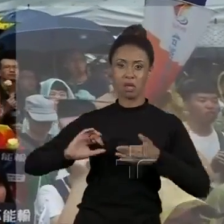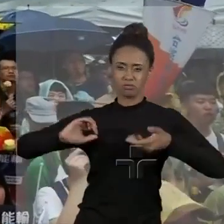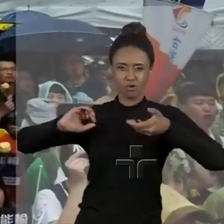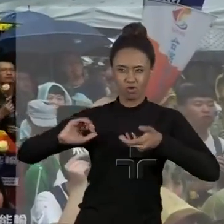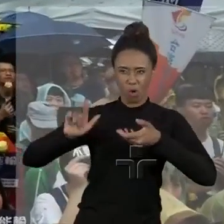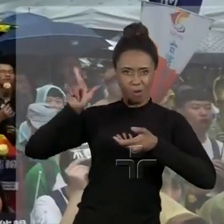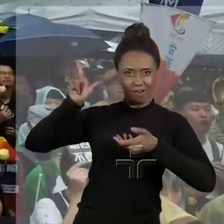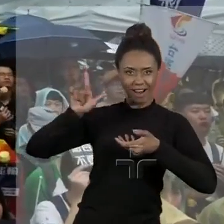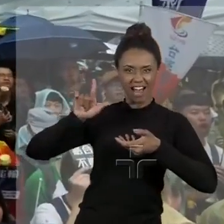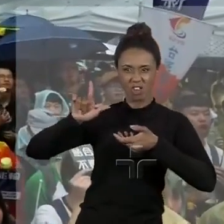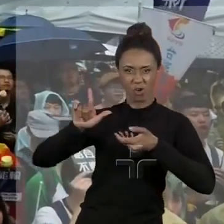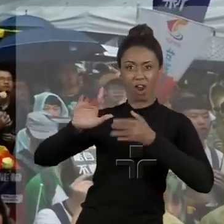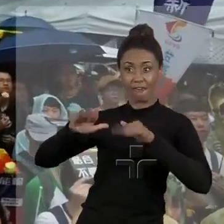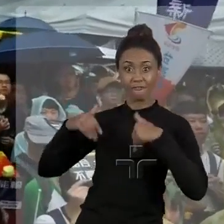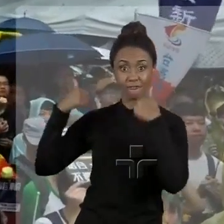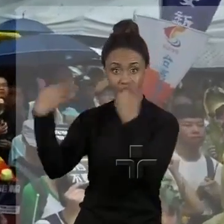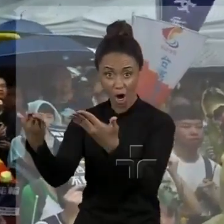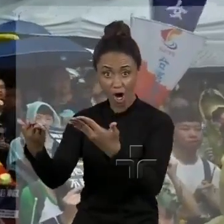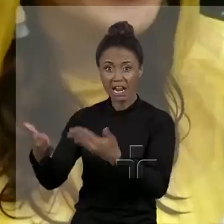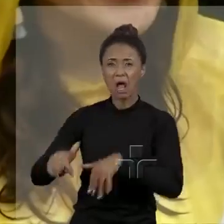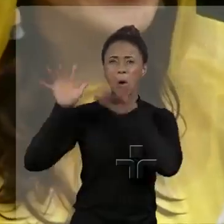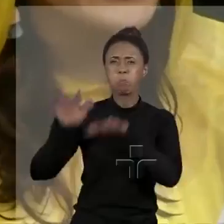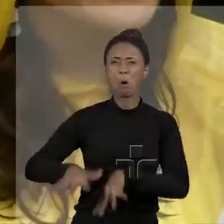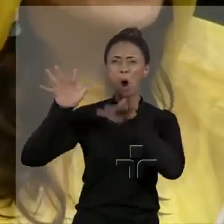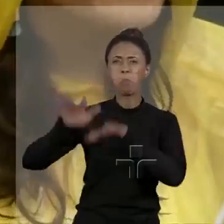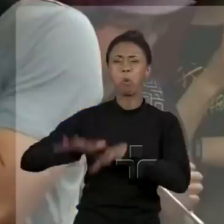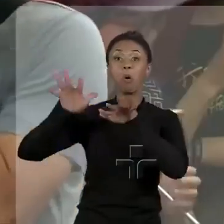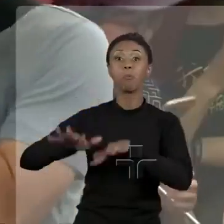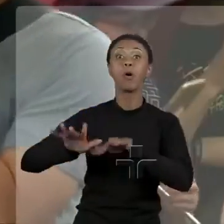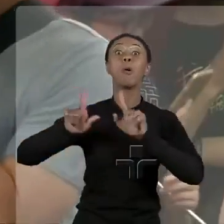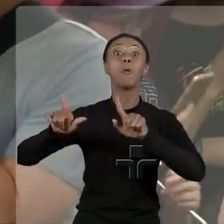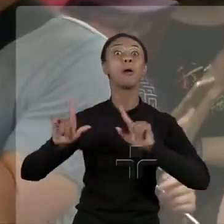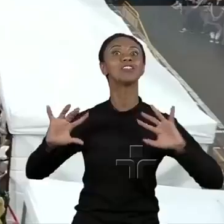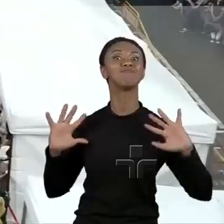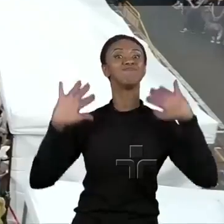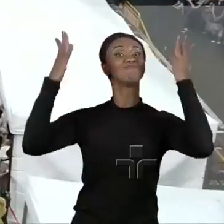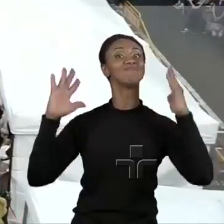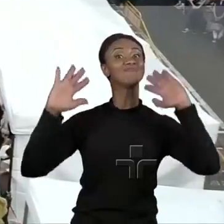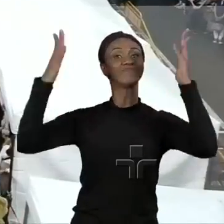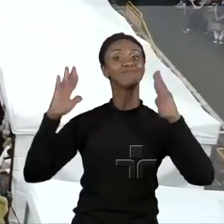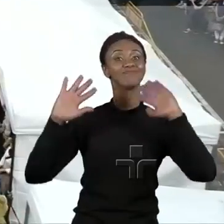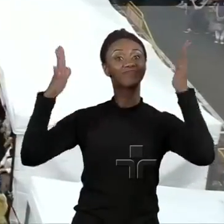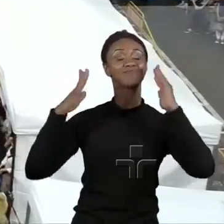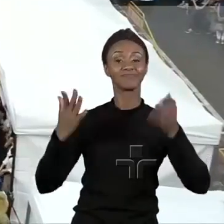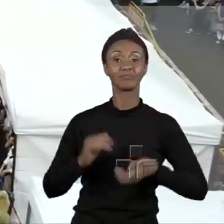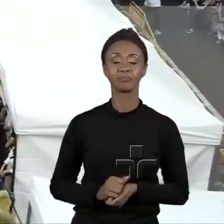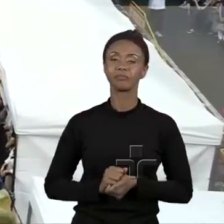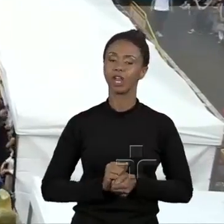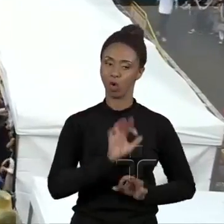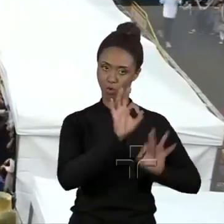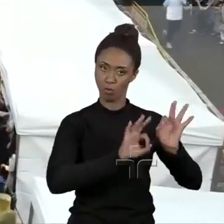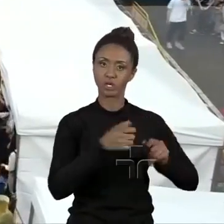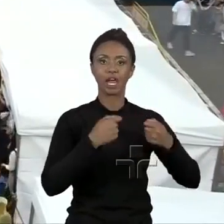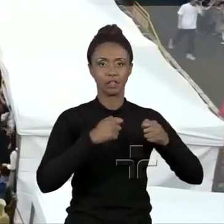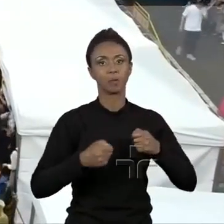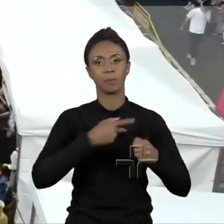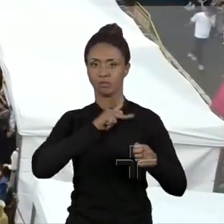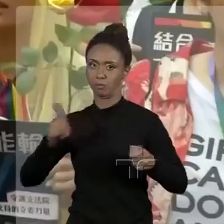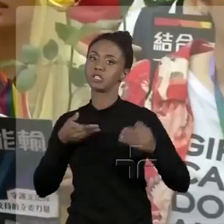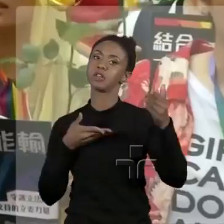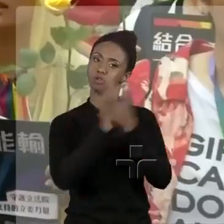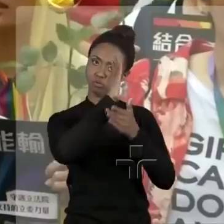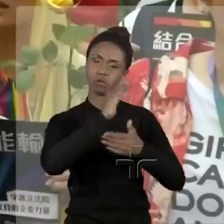parlamento, centenas de pessoas enfrentaram chuva e comemoraram o resultado. O projeto ainda precisa da sanção da